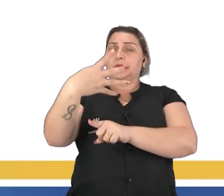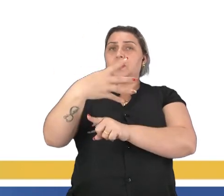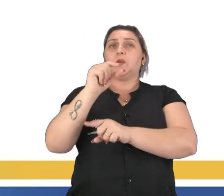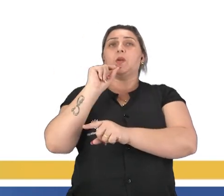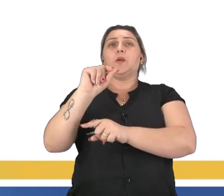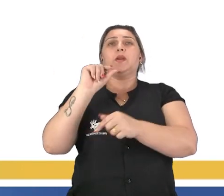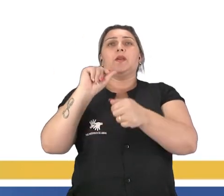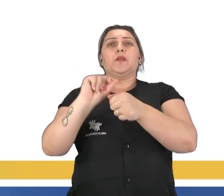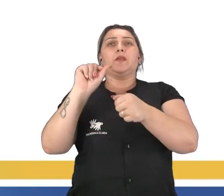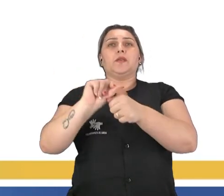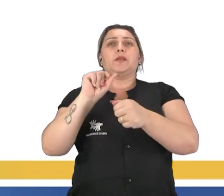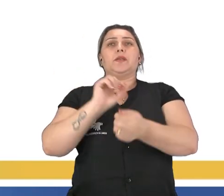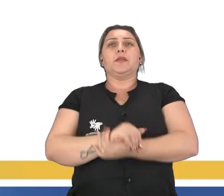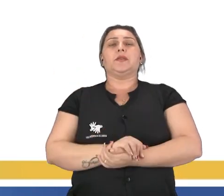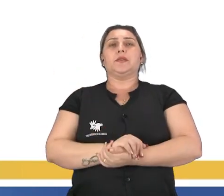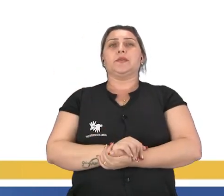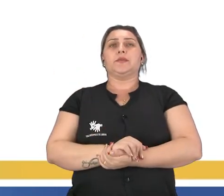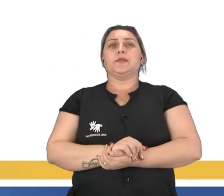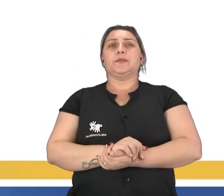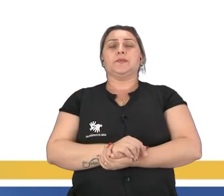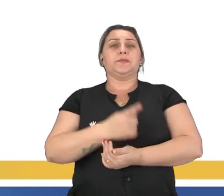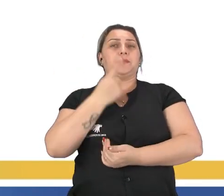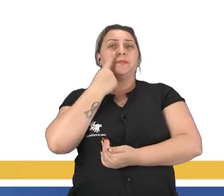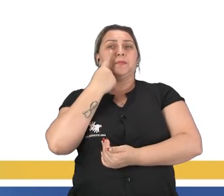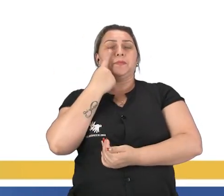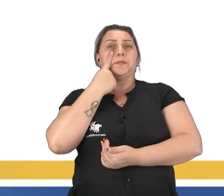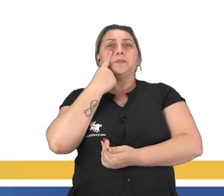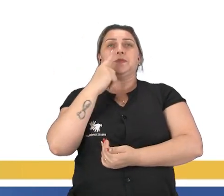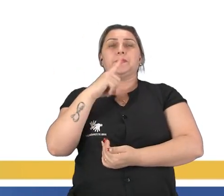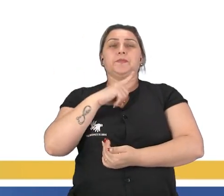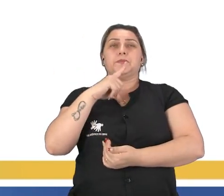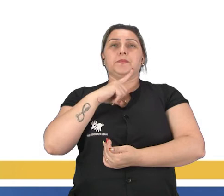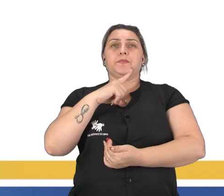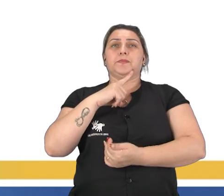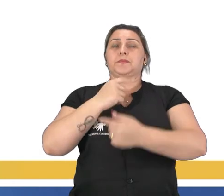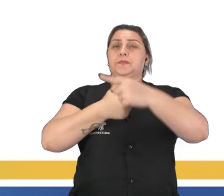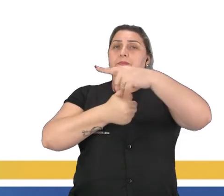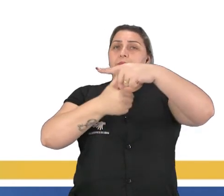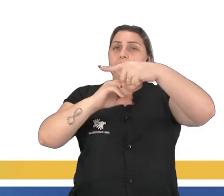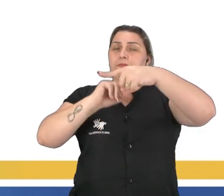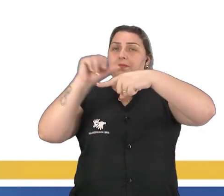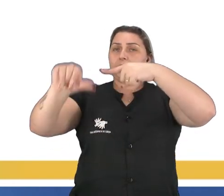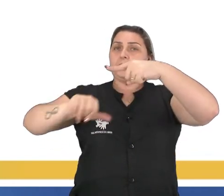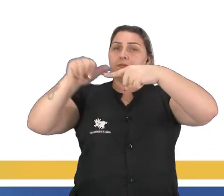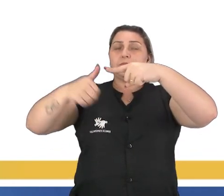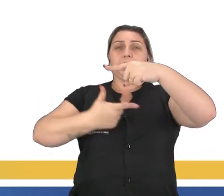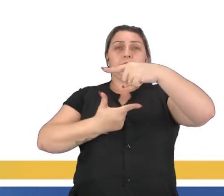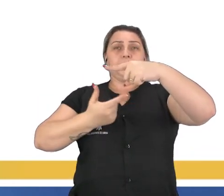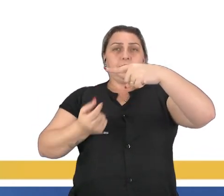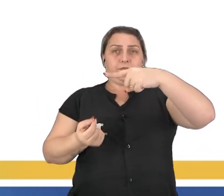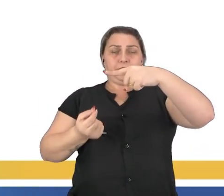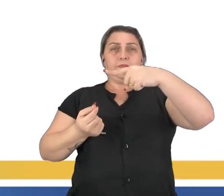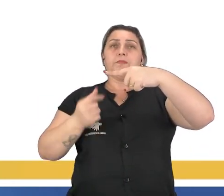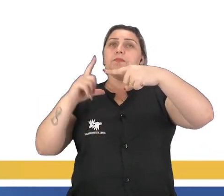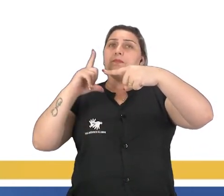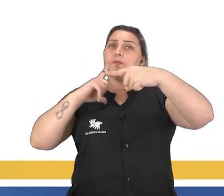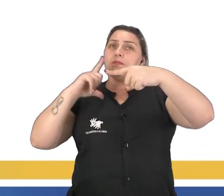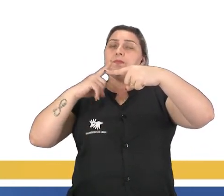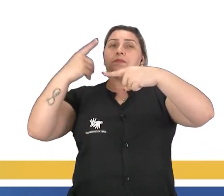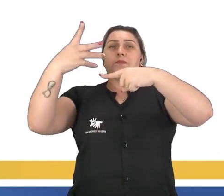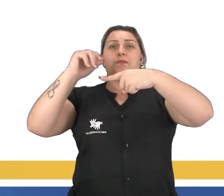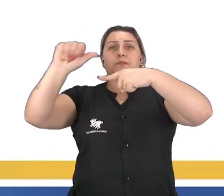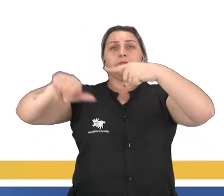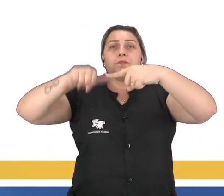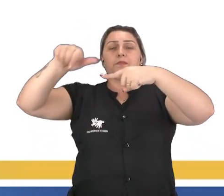que eu fiz para obter, vamos dizer assim, que eu tinha que pegar esse 10 e transformar ele em 20, e que eu tinha que pegar esse